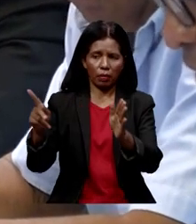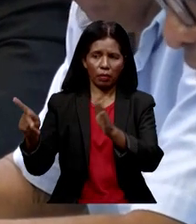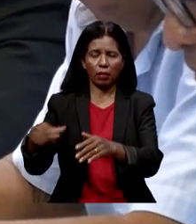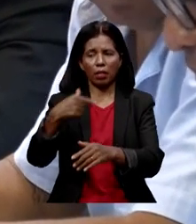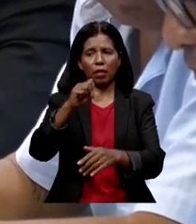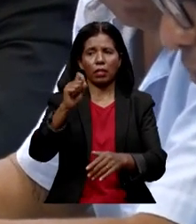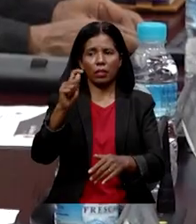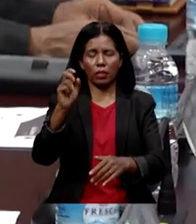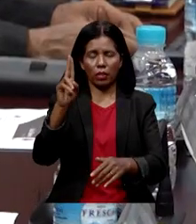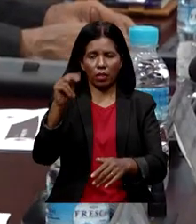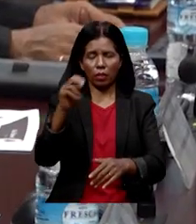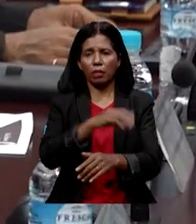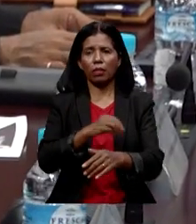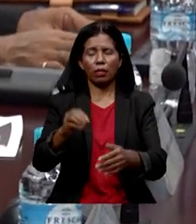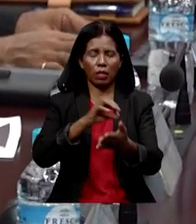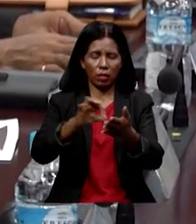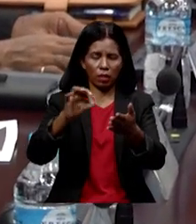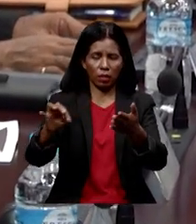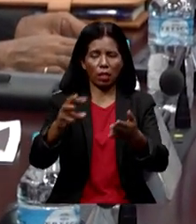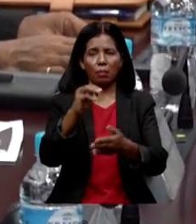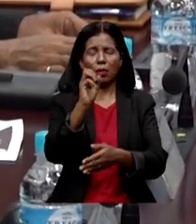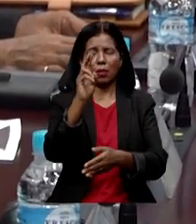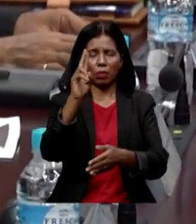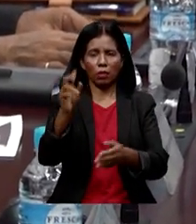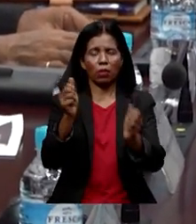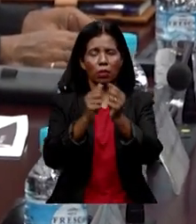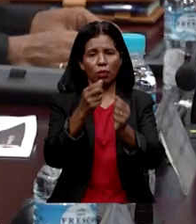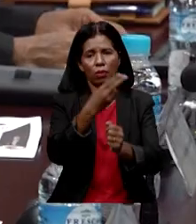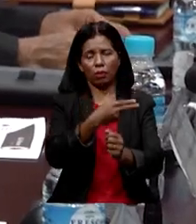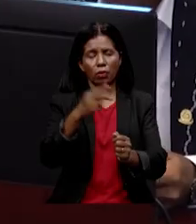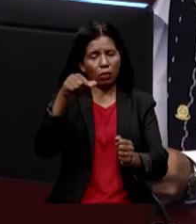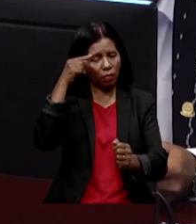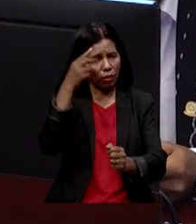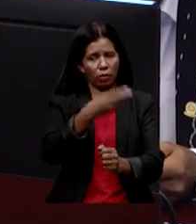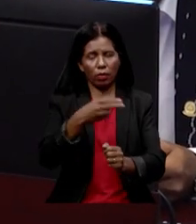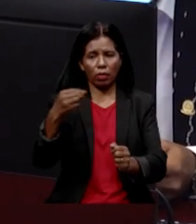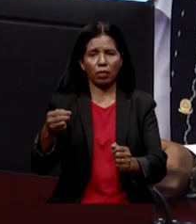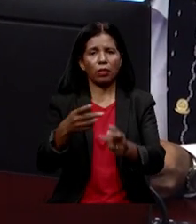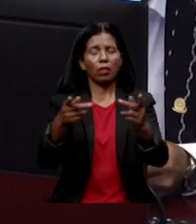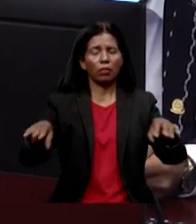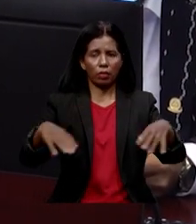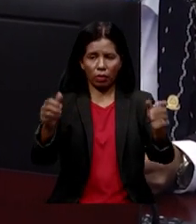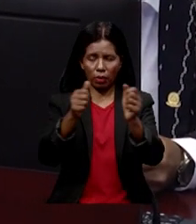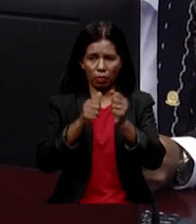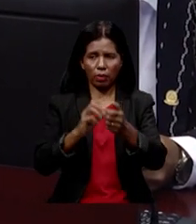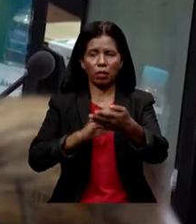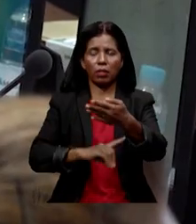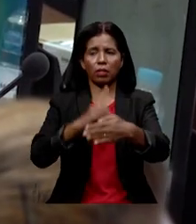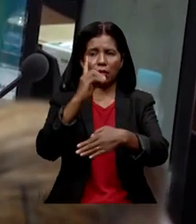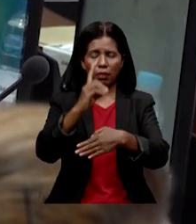Gastão Francisco de Souza, onde assina memorando de entendimento e do governo da República Indonésia e a âmbito cooperação para